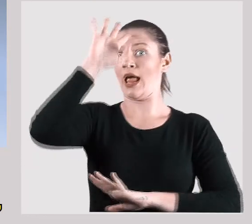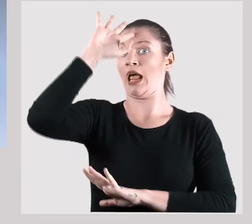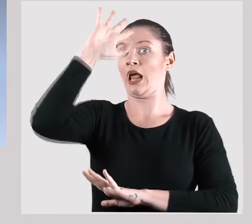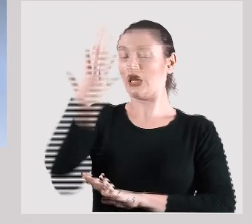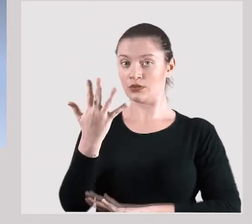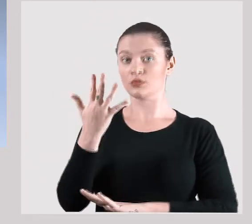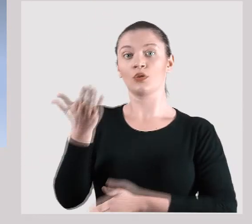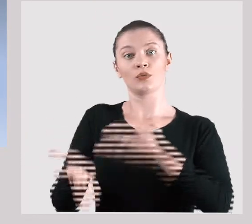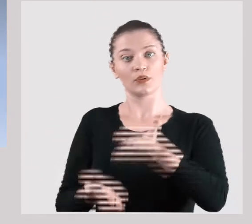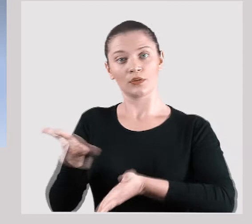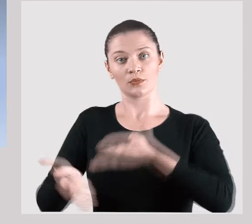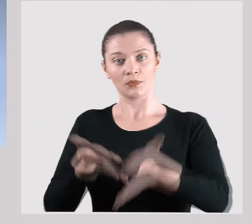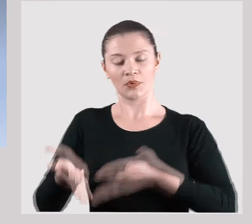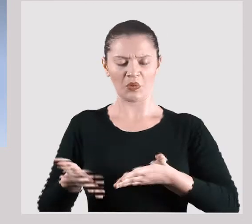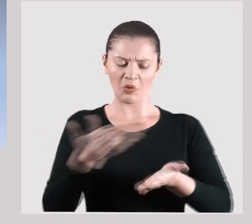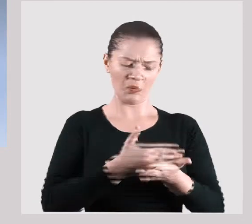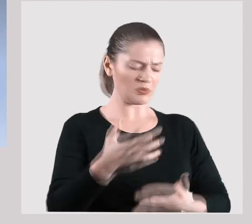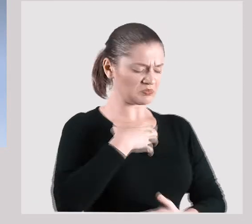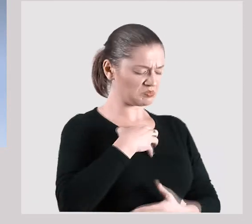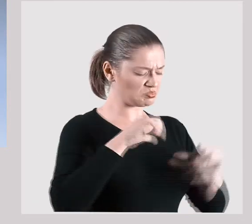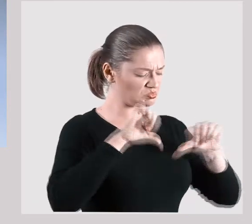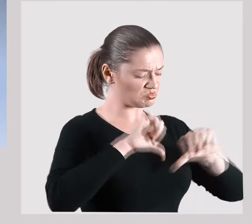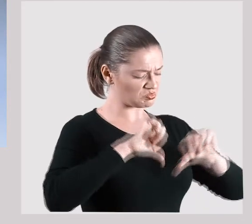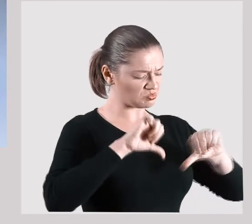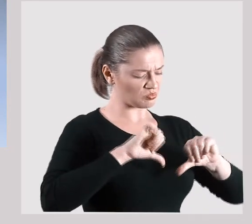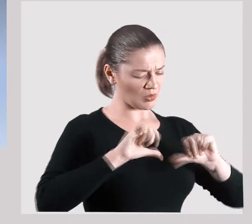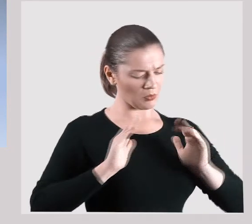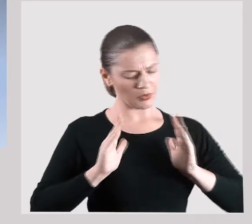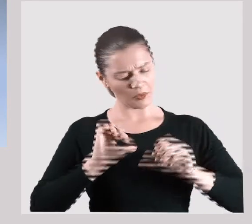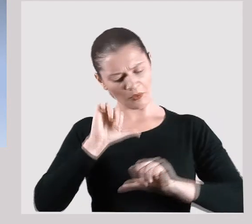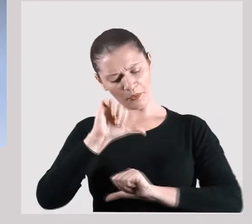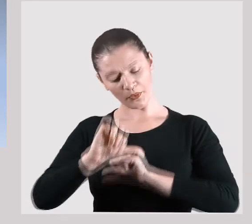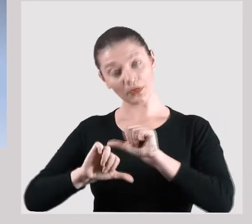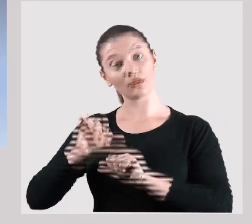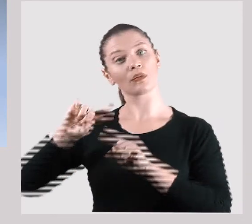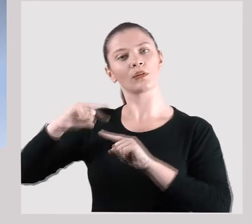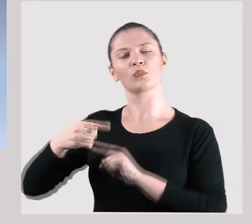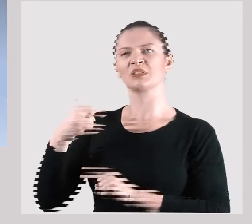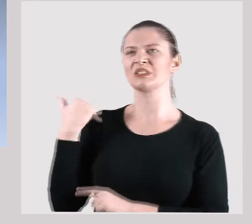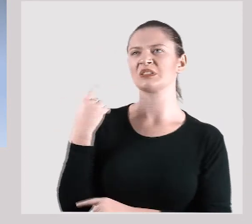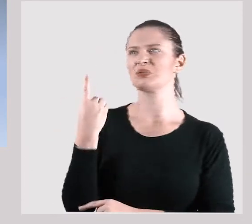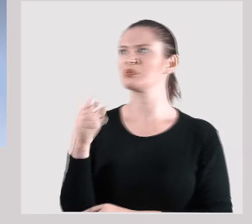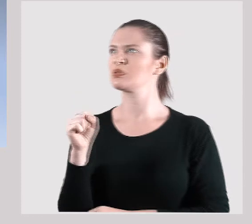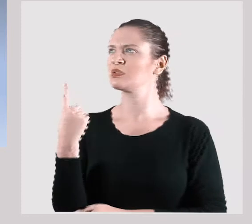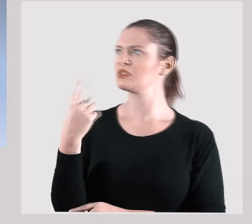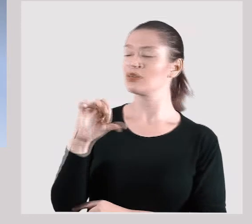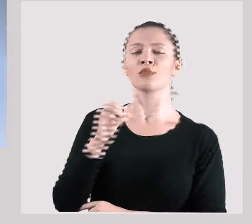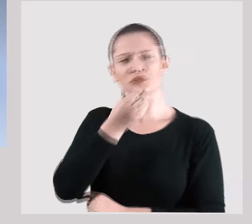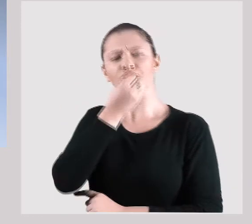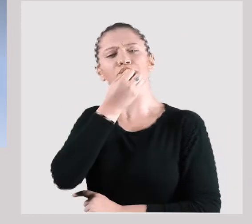sentir mal, depois é um período, daqui a pouco, lá pelos 18, 19 anos, eles já estão de bem com o gênero deles. Então tem